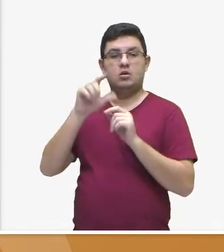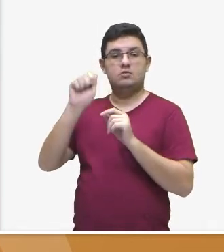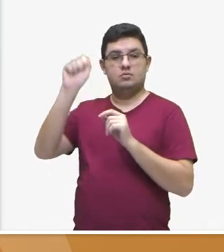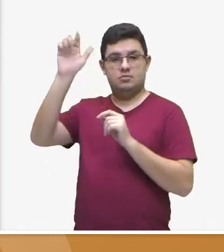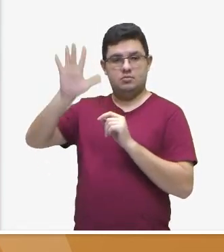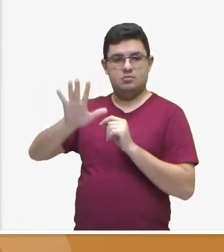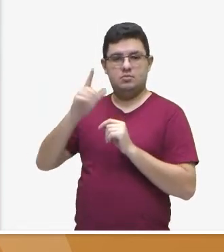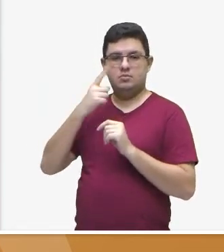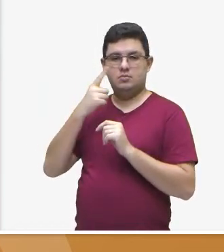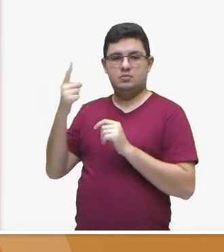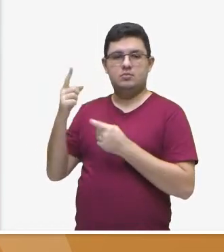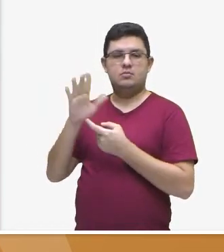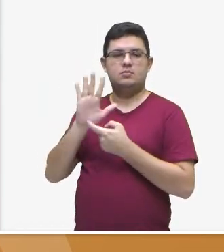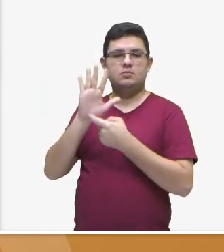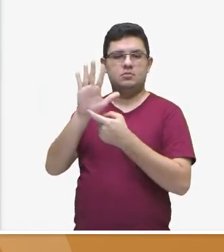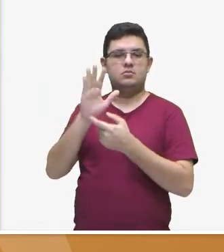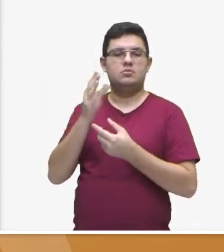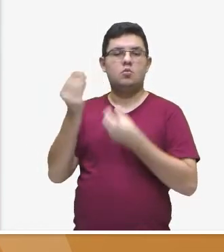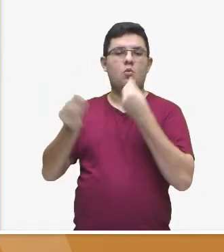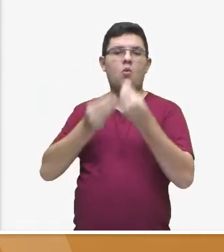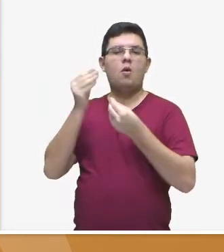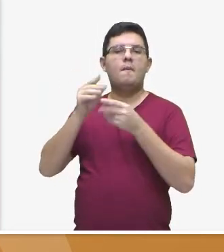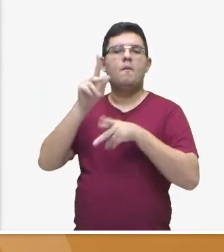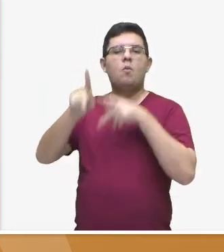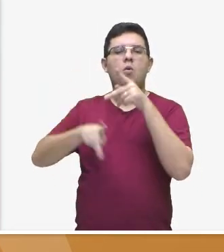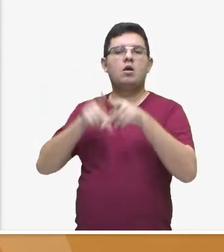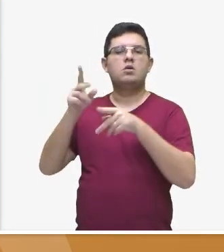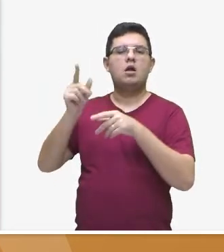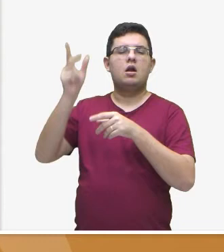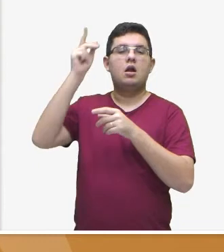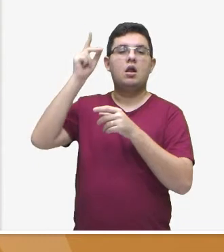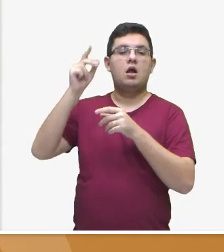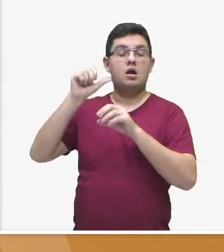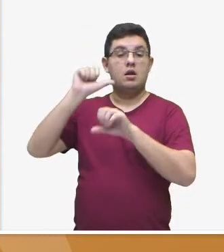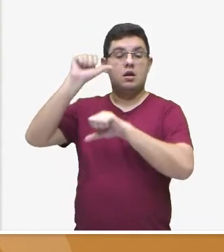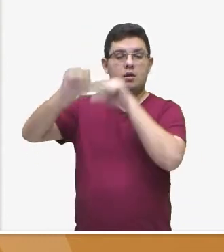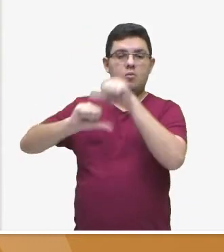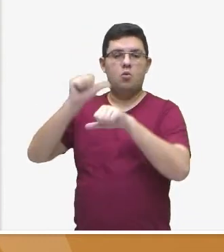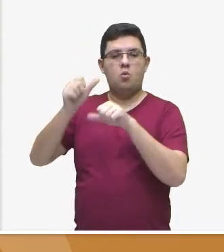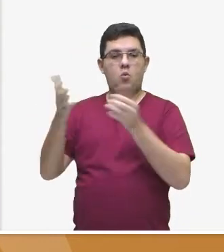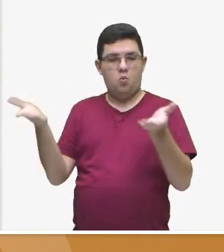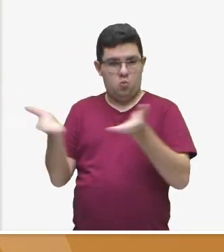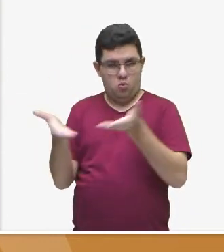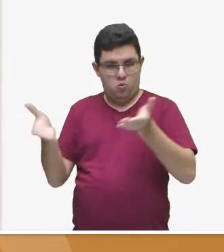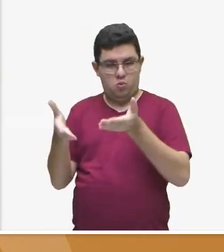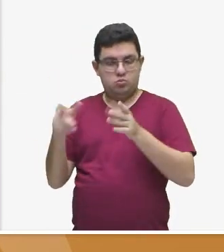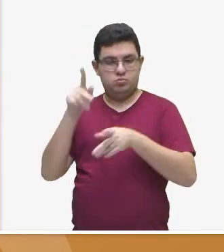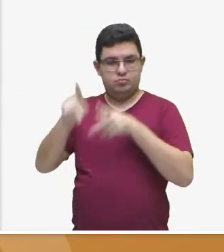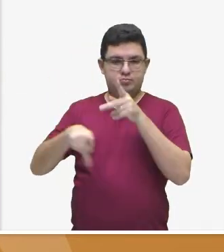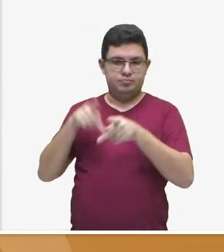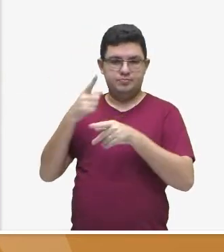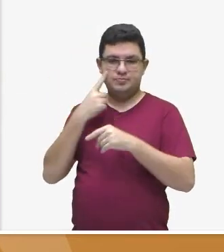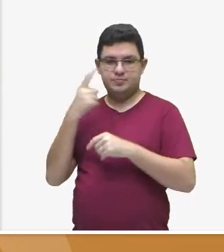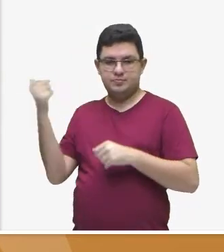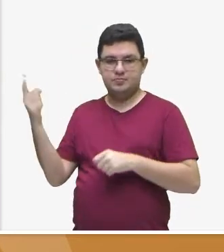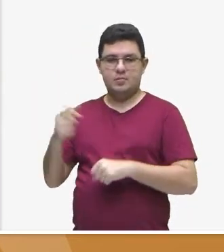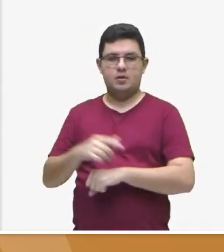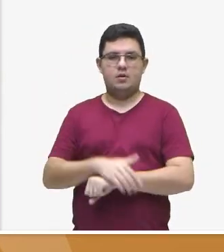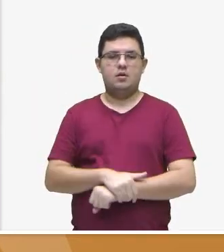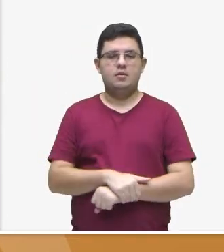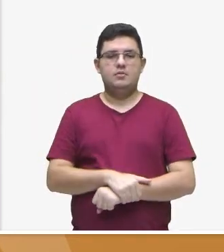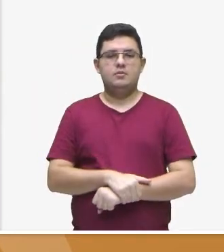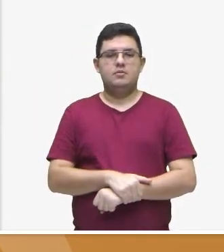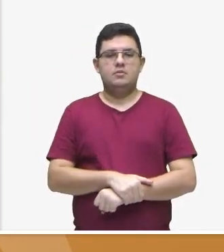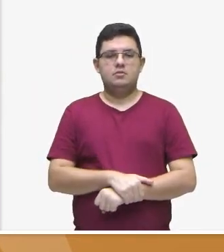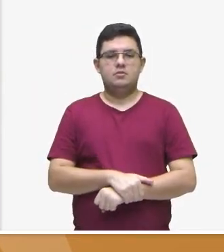população antes, olha aí, eu falei de 5 milhões, alguns historiadores colocam 5 milhões, né? E os